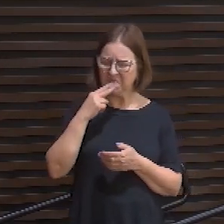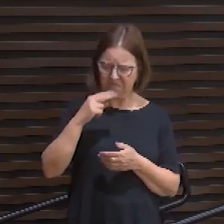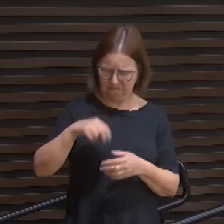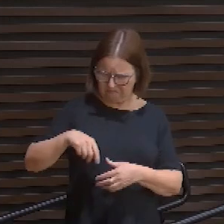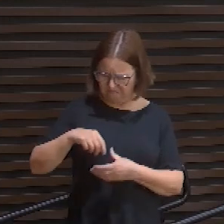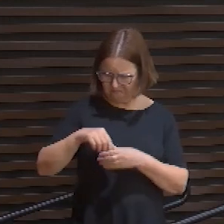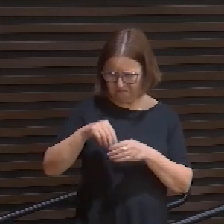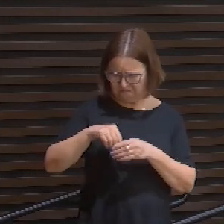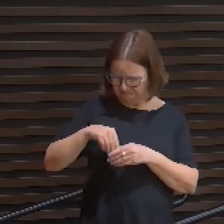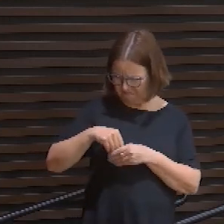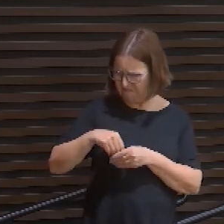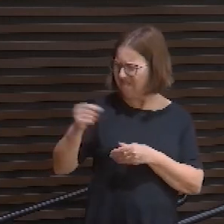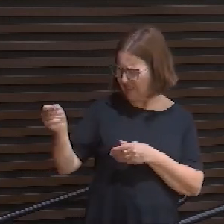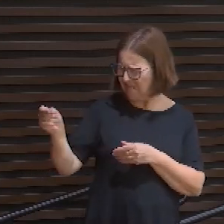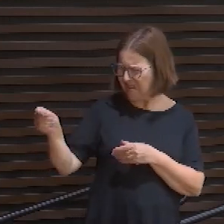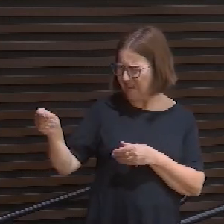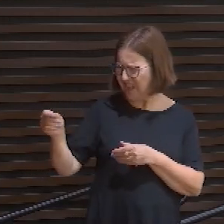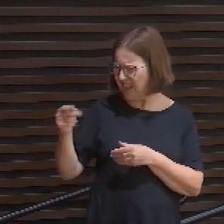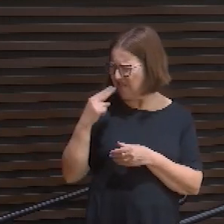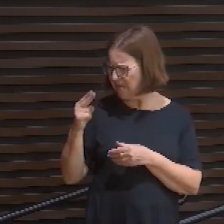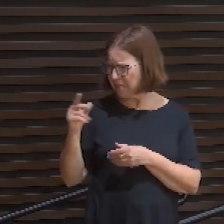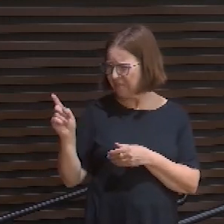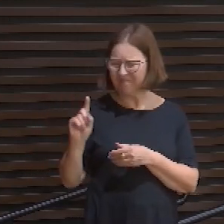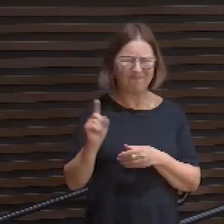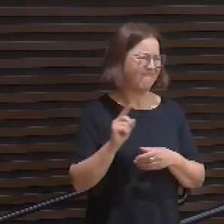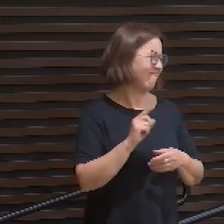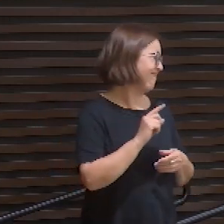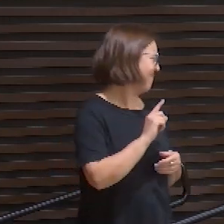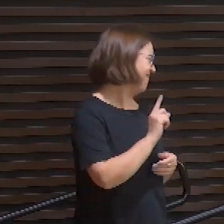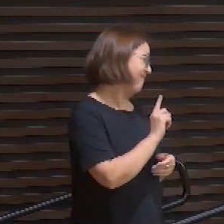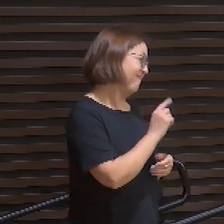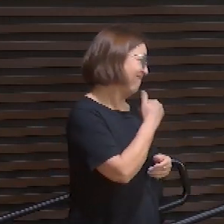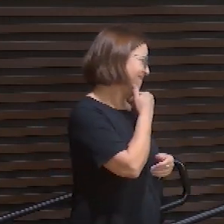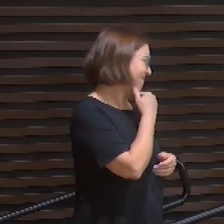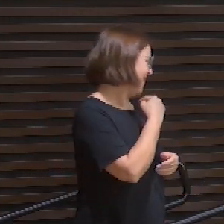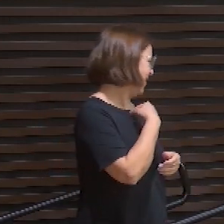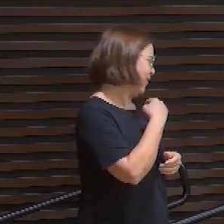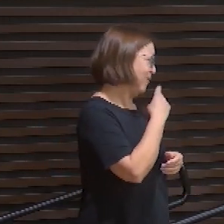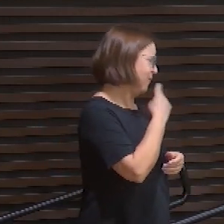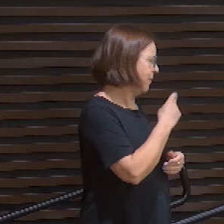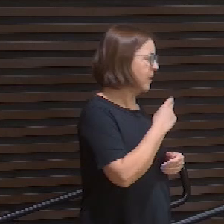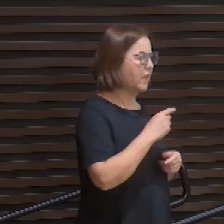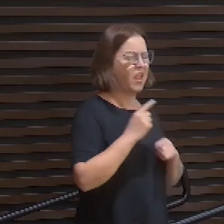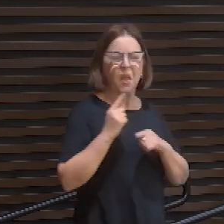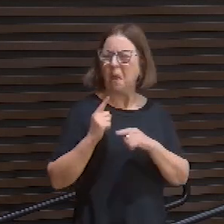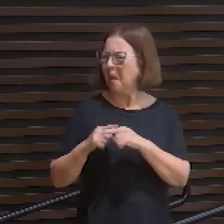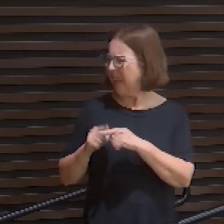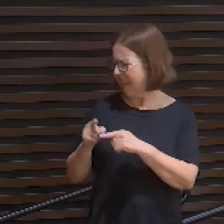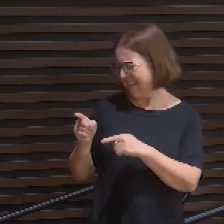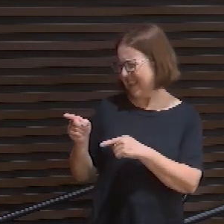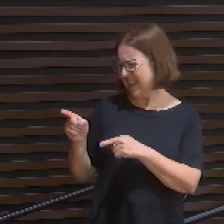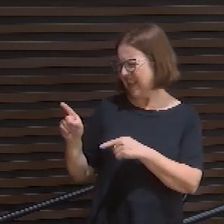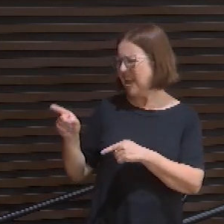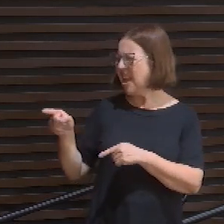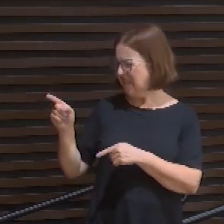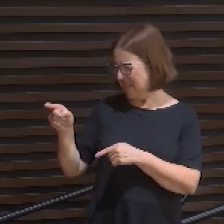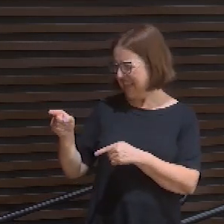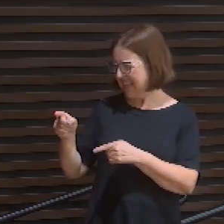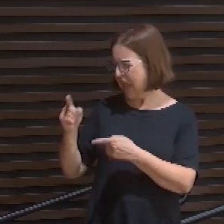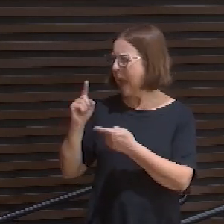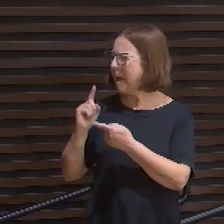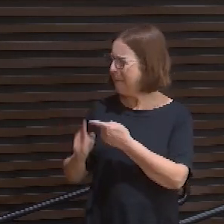Tomou um Glênio aqui para você fumar. Eu digo, não, eu não fumo. Disse, por quê? Porque você é proibido,